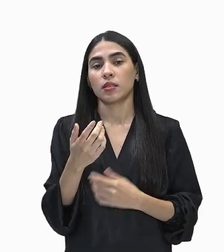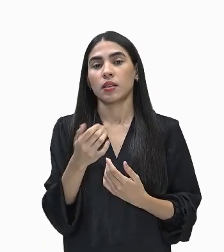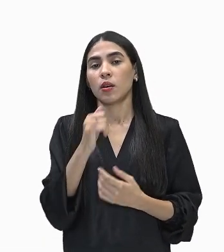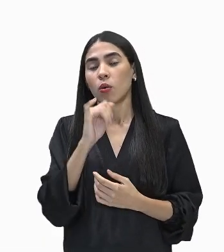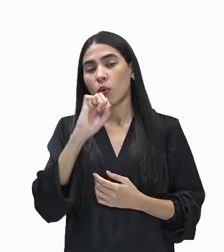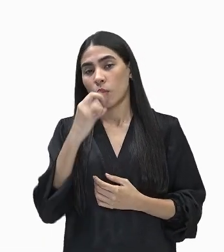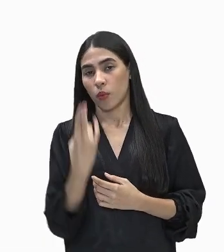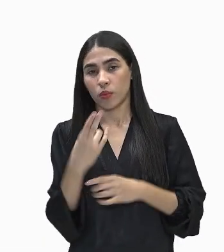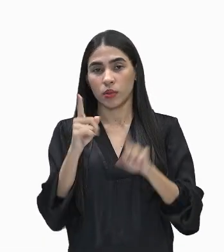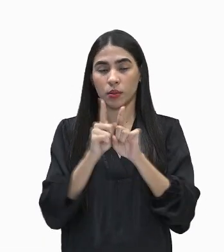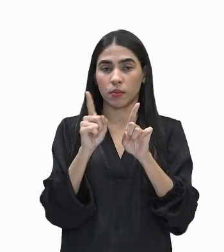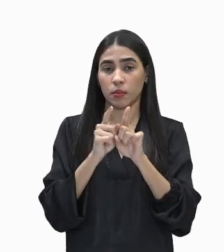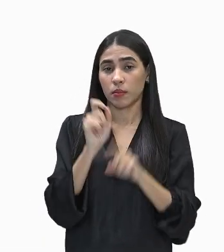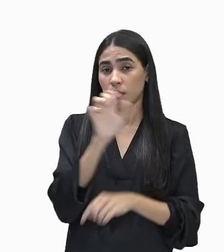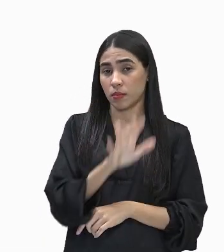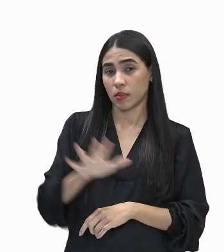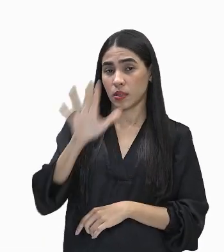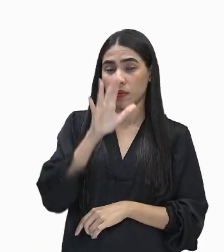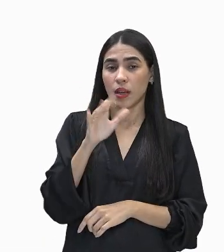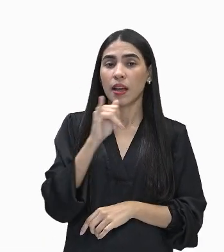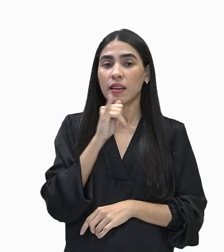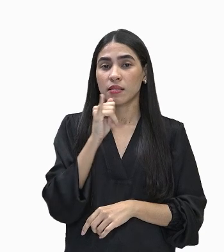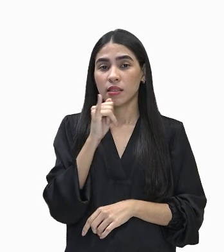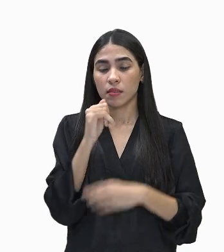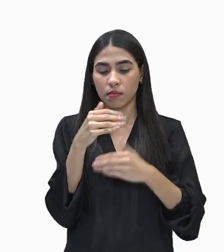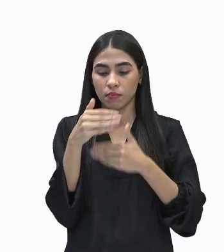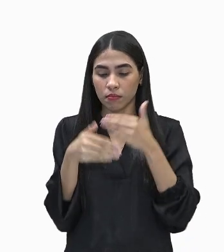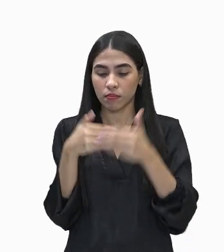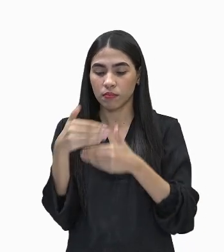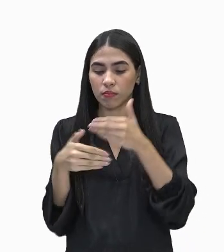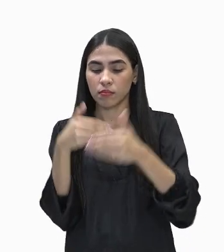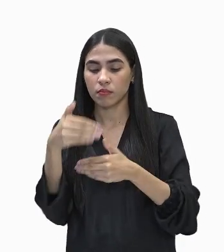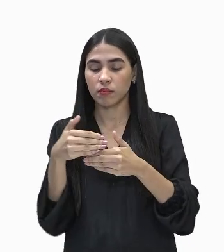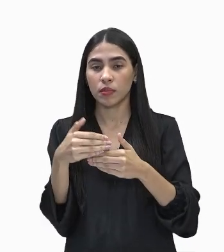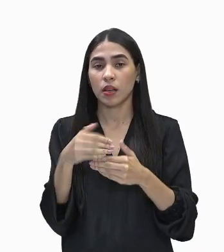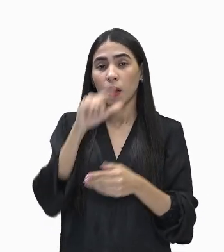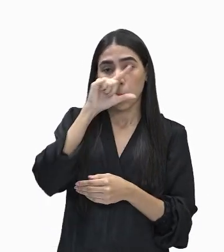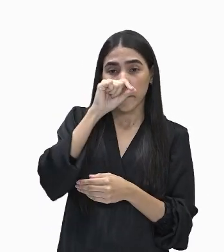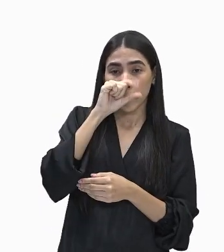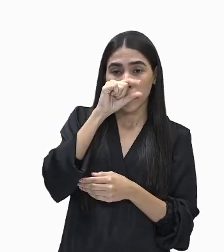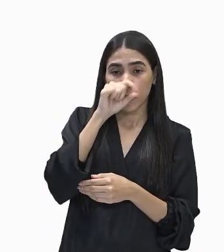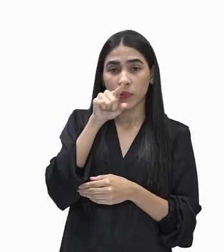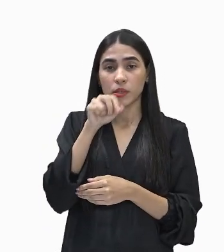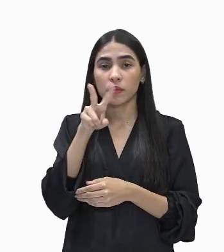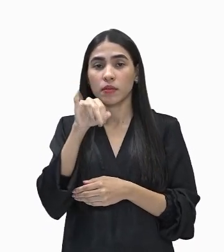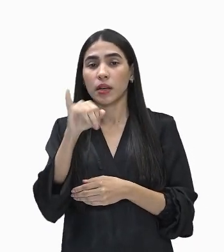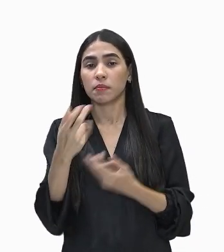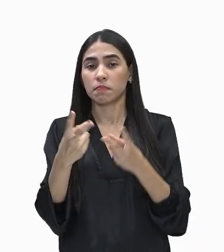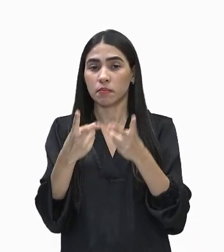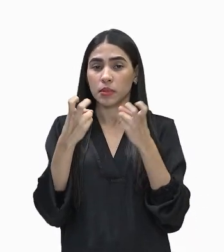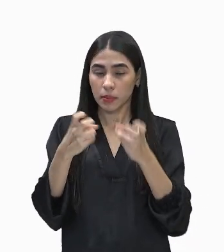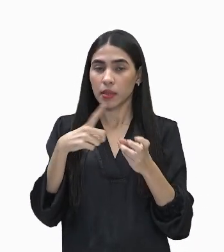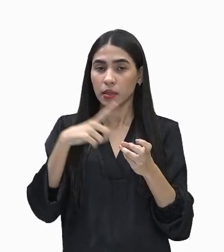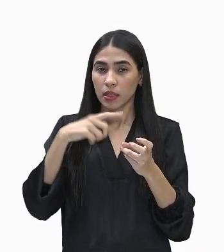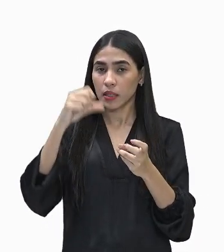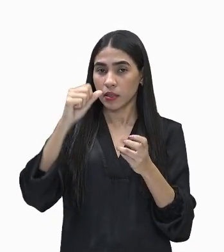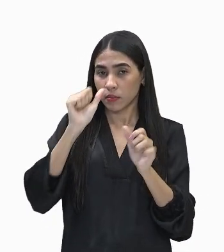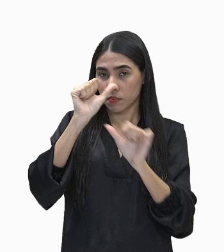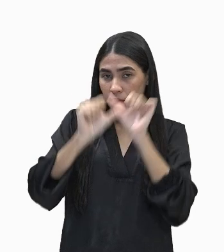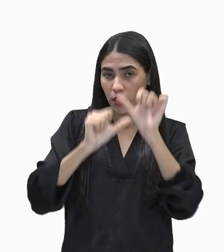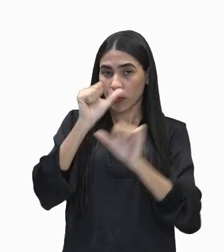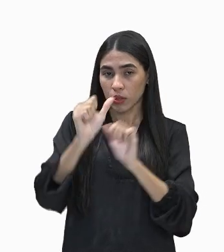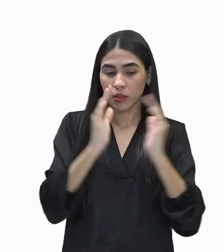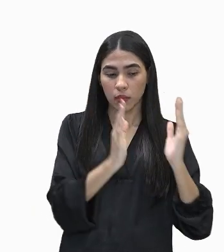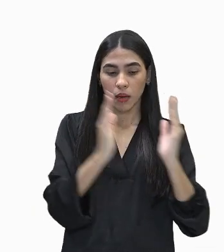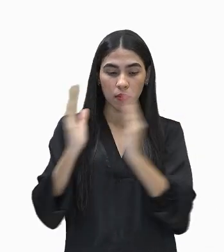mesmo observar a formação e o desenvolvimento de um pintinho, você vai perceber que existe uma mudança de pluma